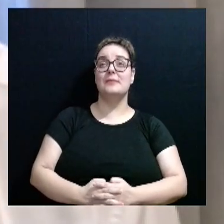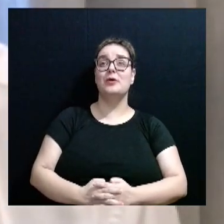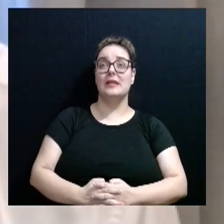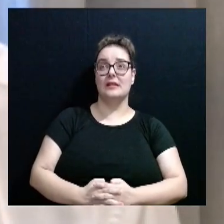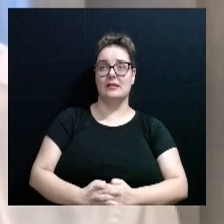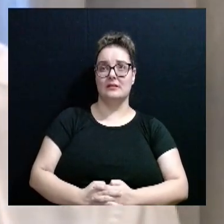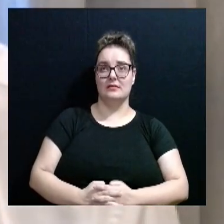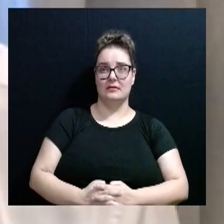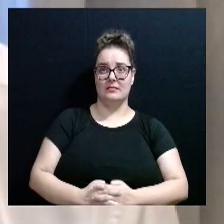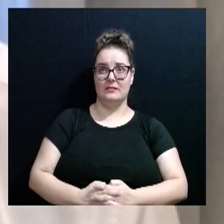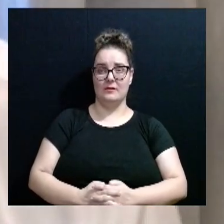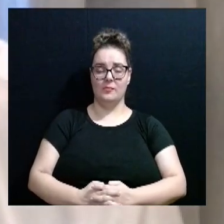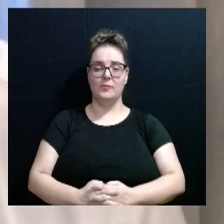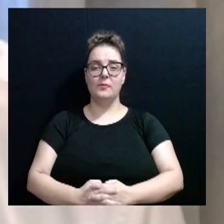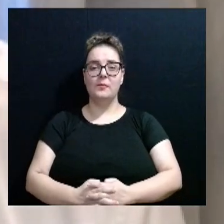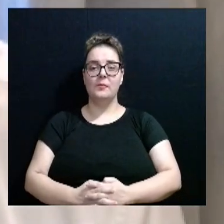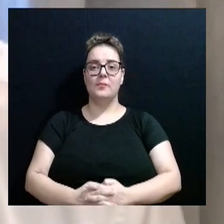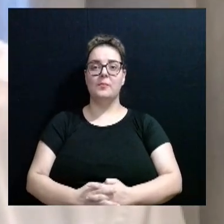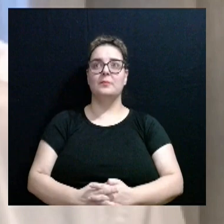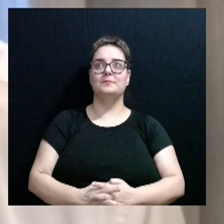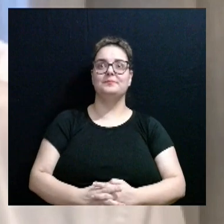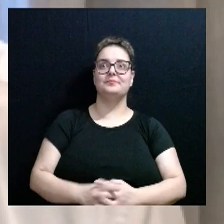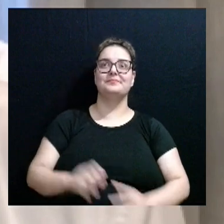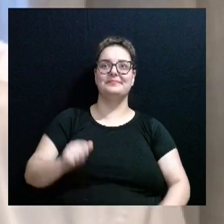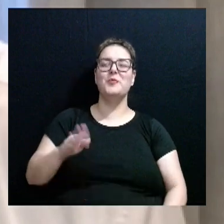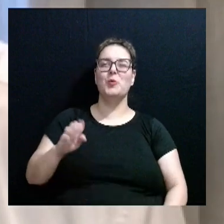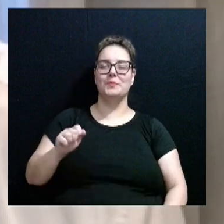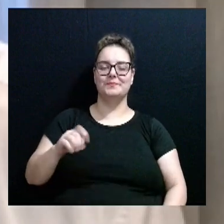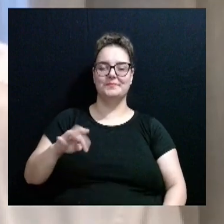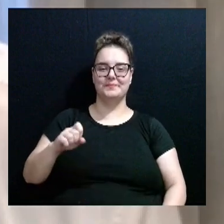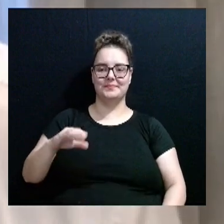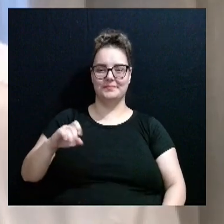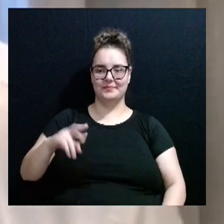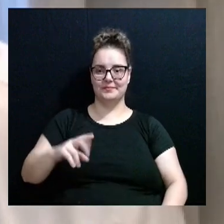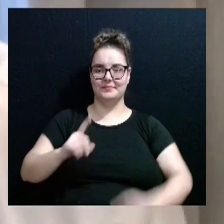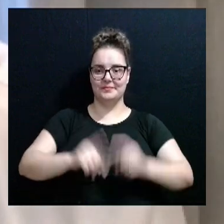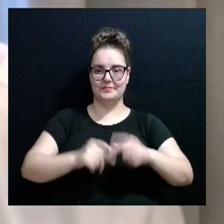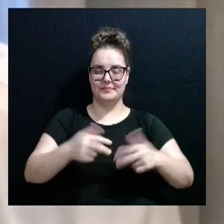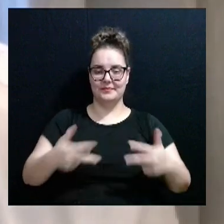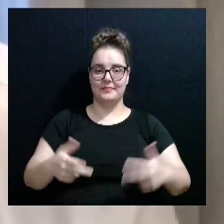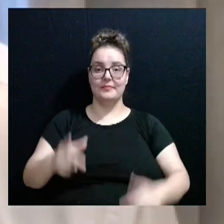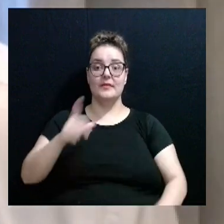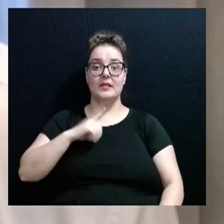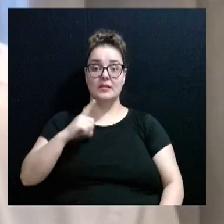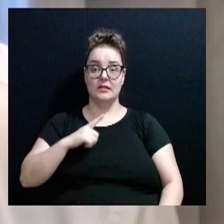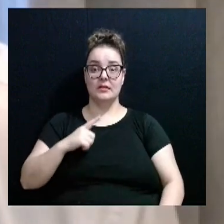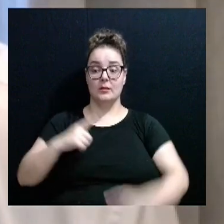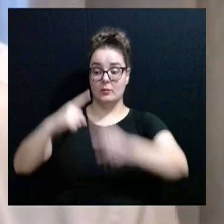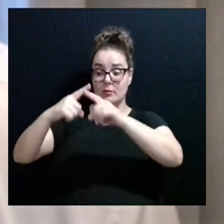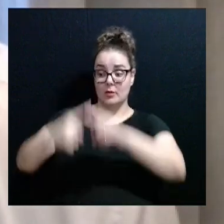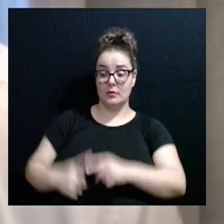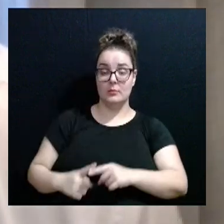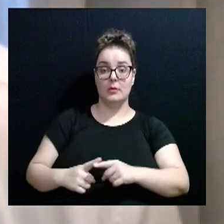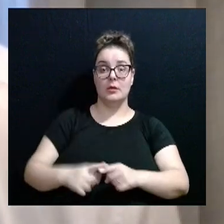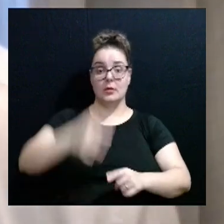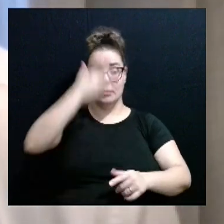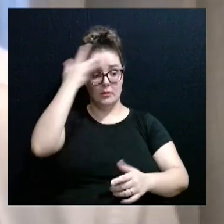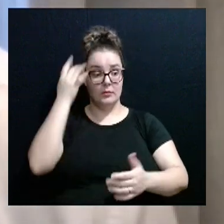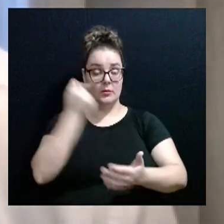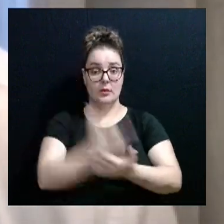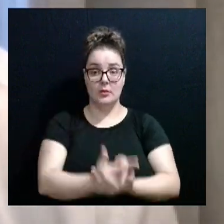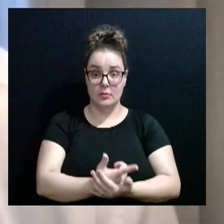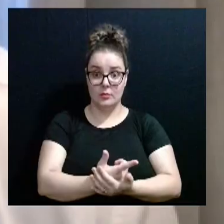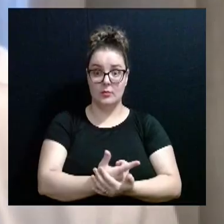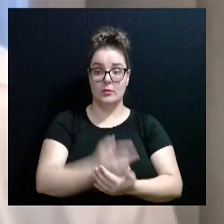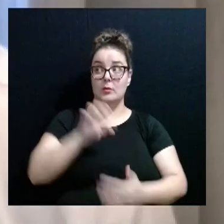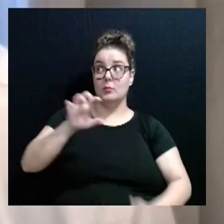pode abastecer, dependendo do que for o produto, a gente pode ter aí uma disputa de consumidores, né? O consumidor europeu